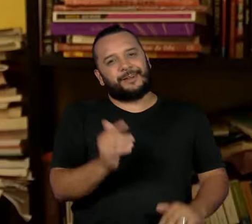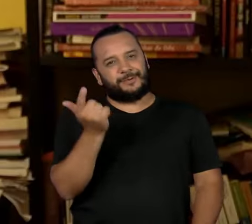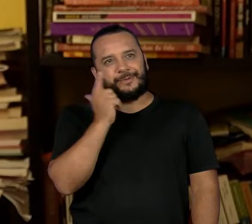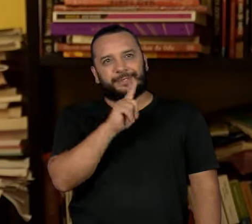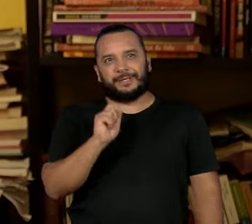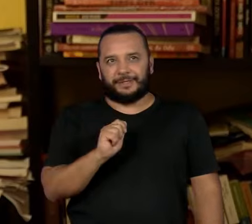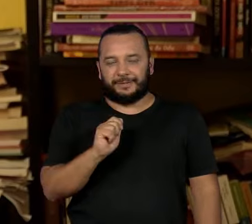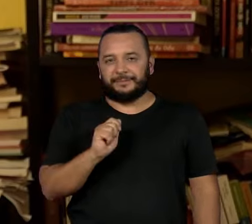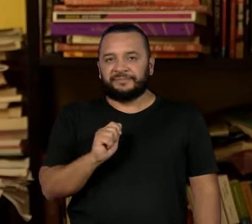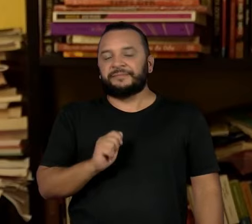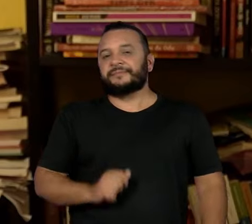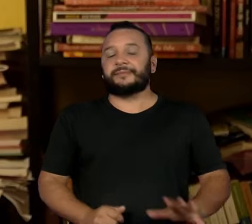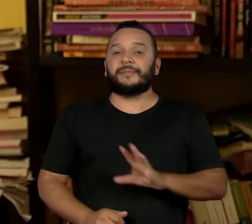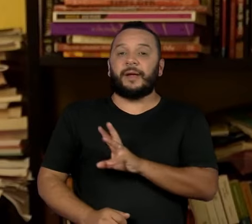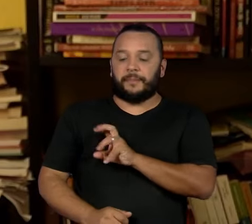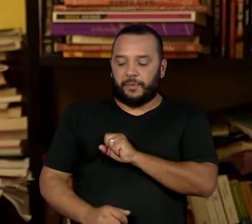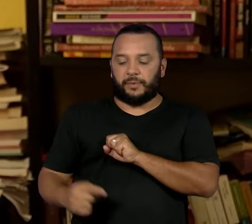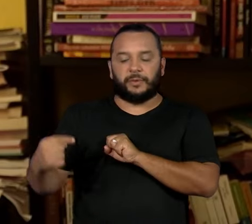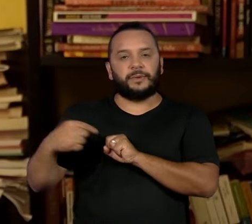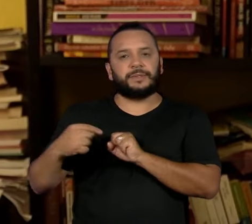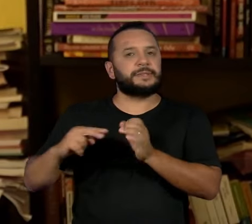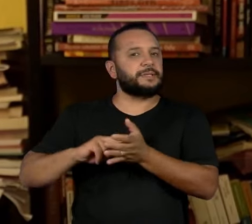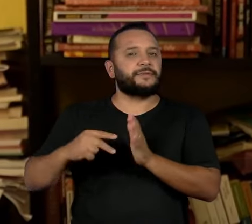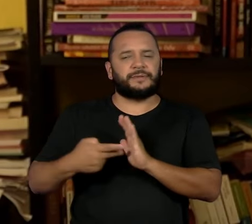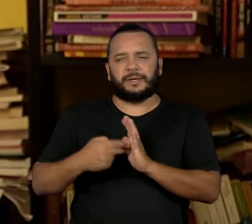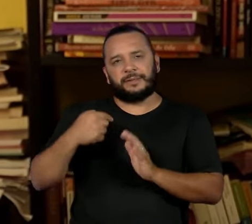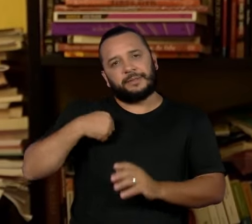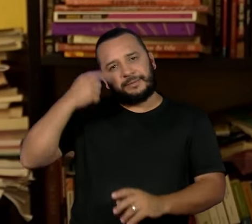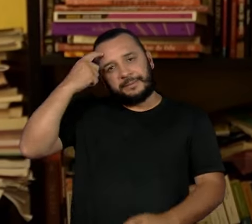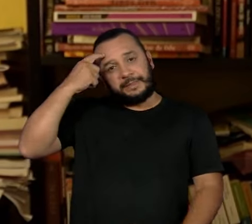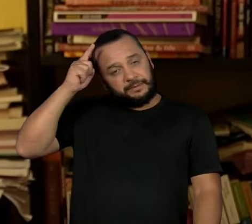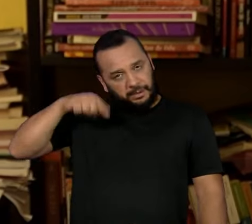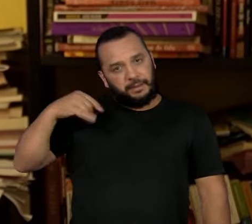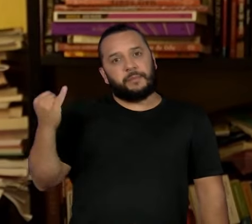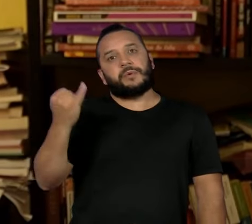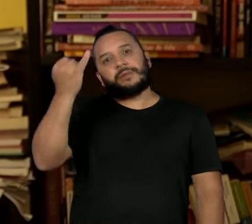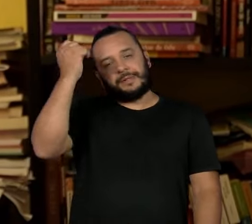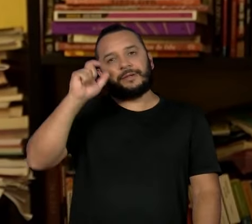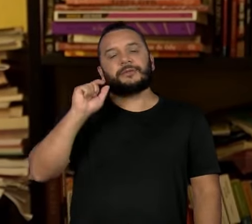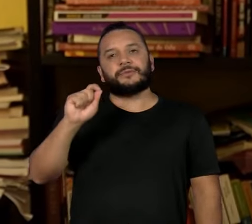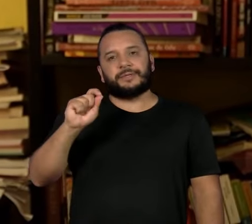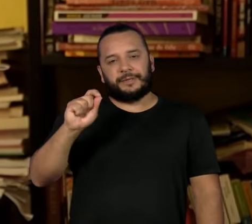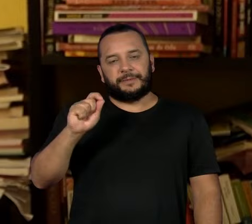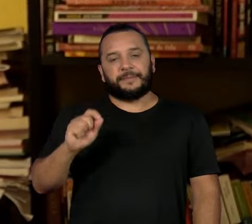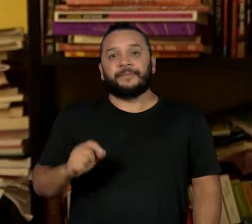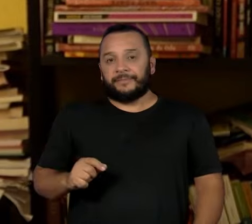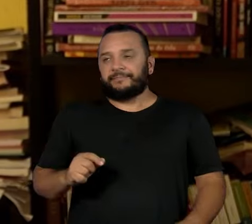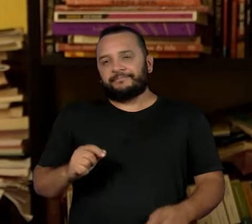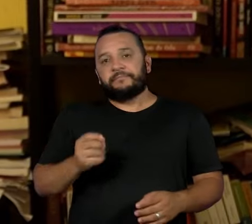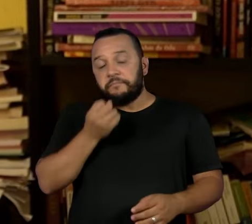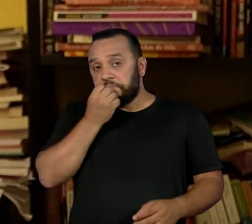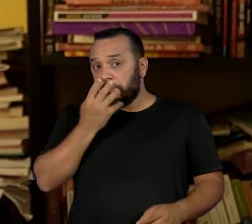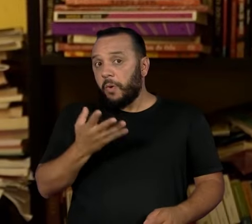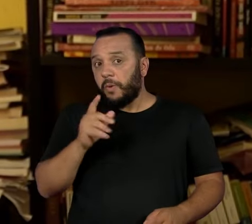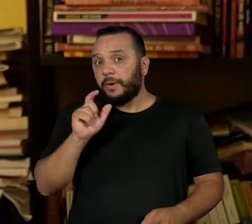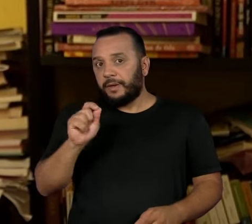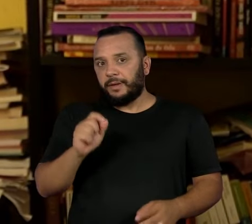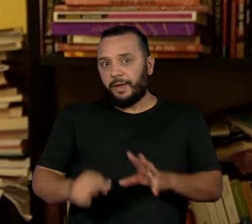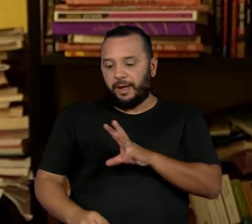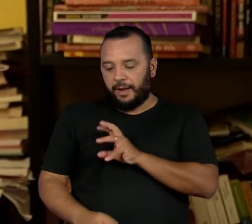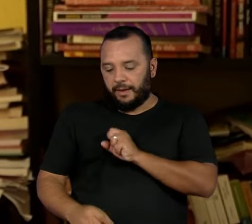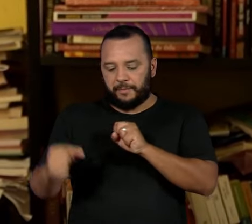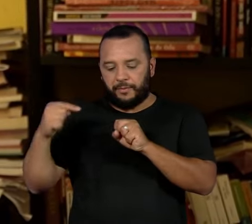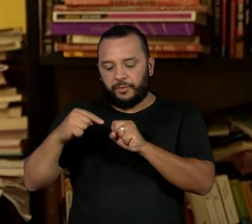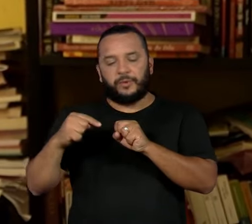Uma definição de amor que eu considero muito importante, muito consistente, é considerar o amor como